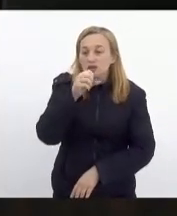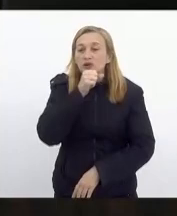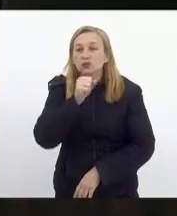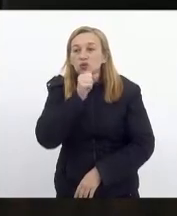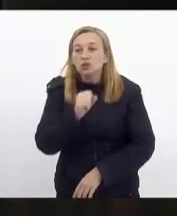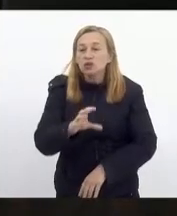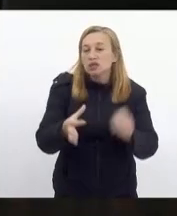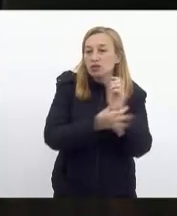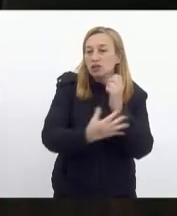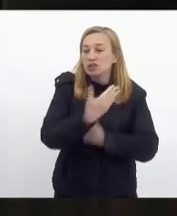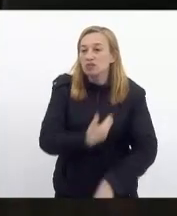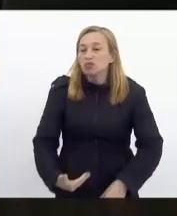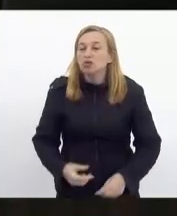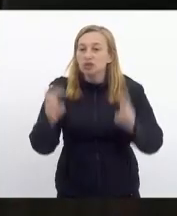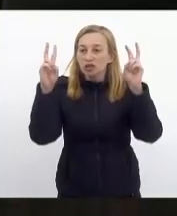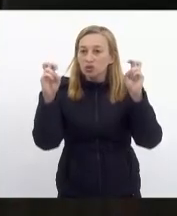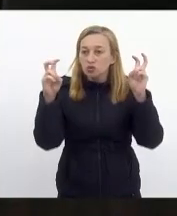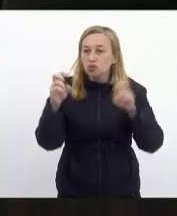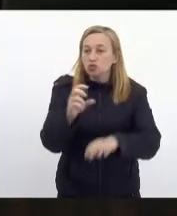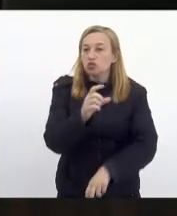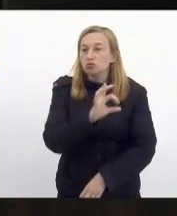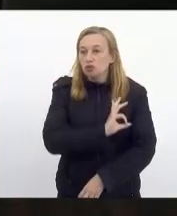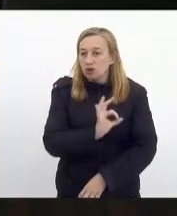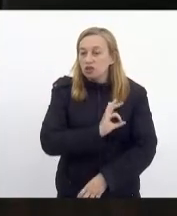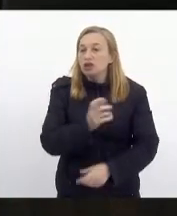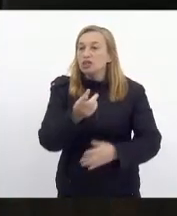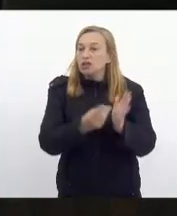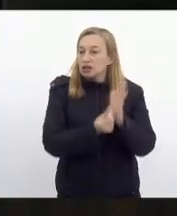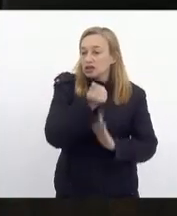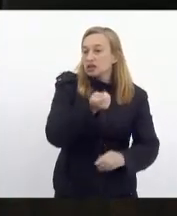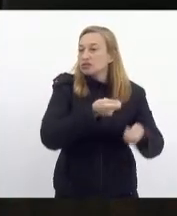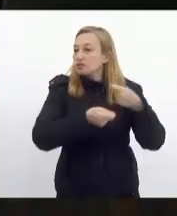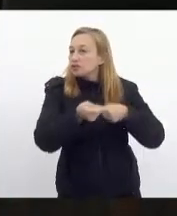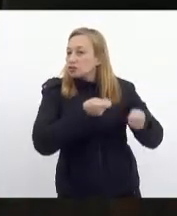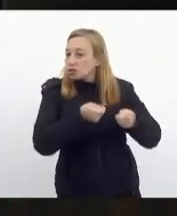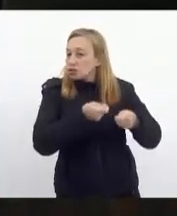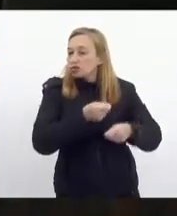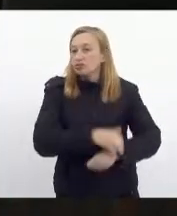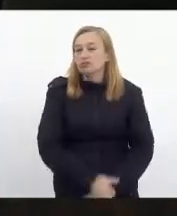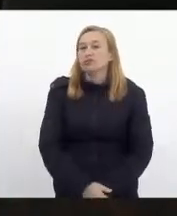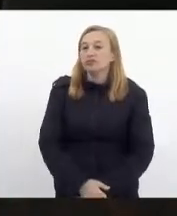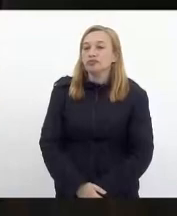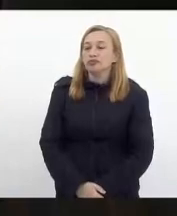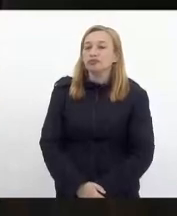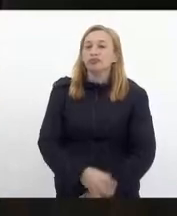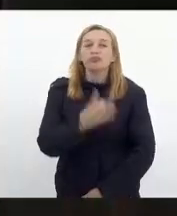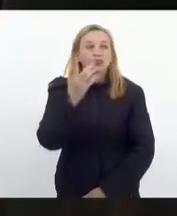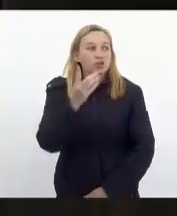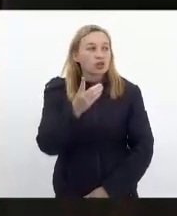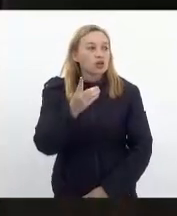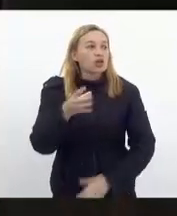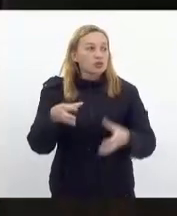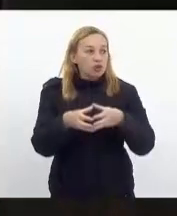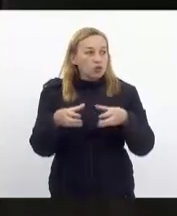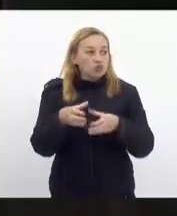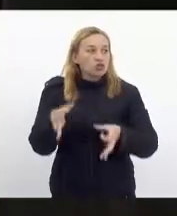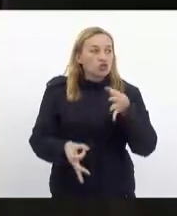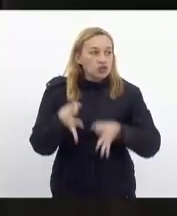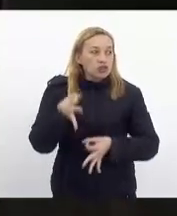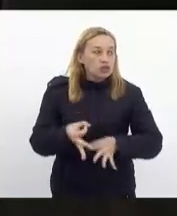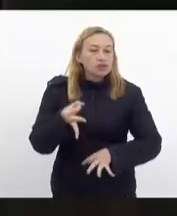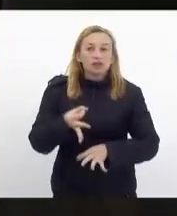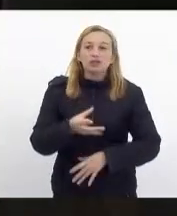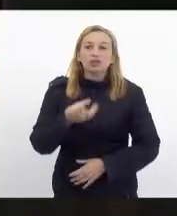segurança pública e assuntos de polícia e de orçamento, finanças, fiscalização e controle. Para emitir parecer, pela Comissão de Constituição e